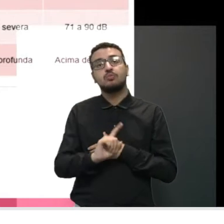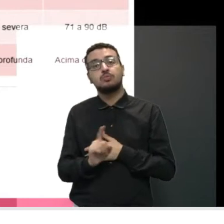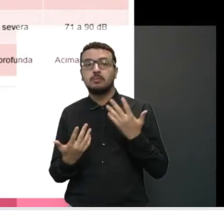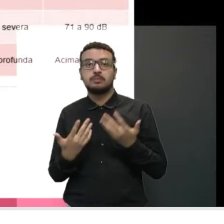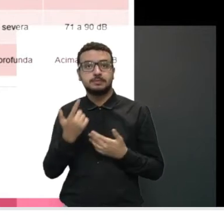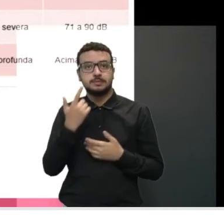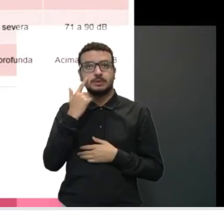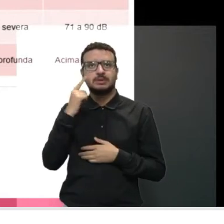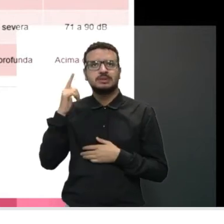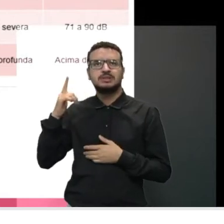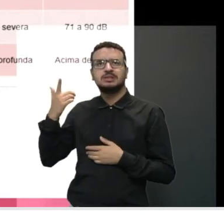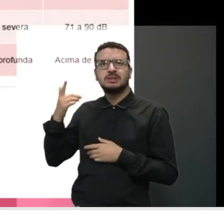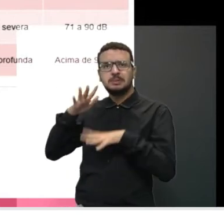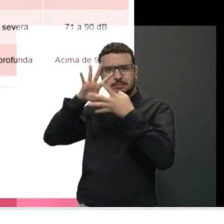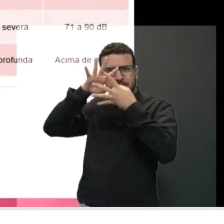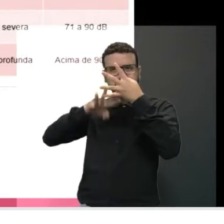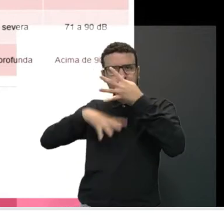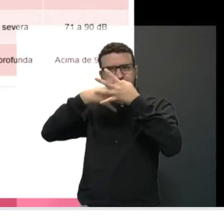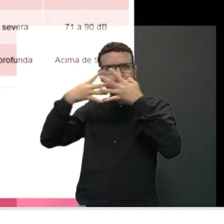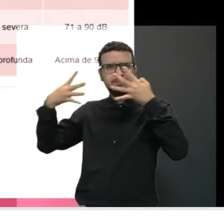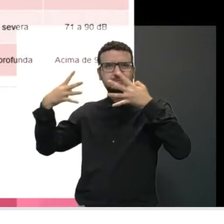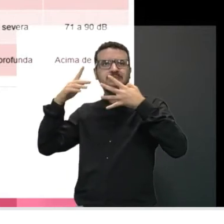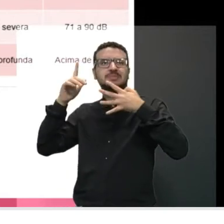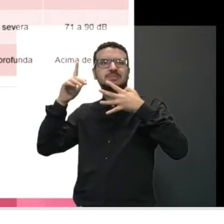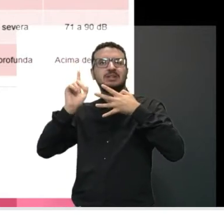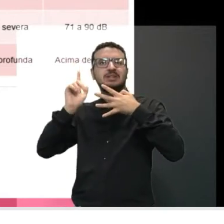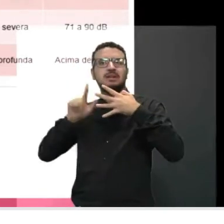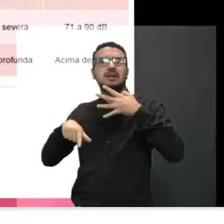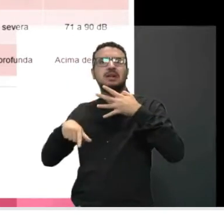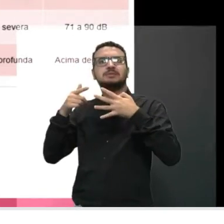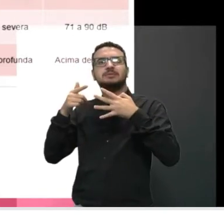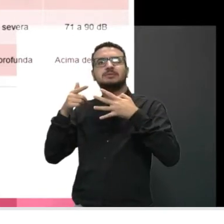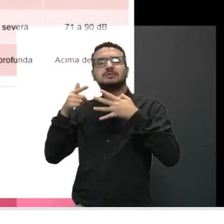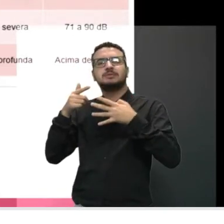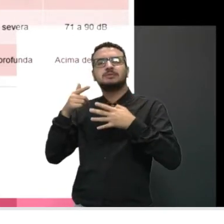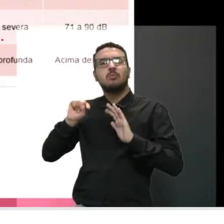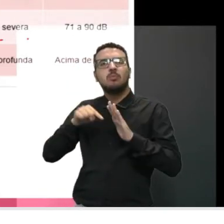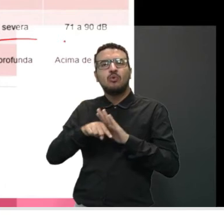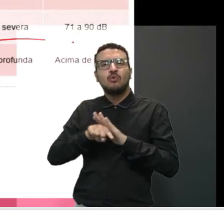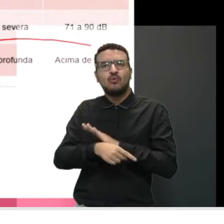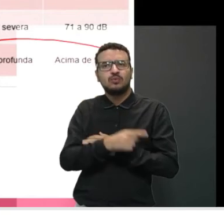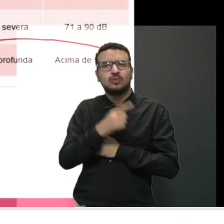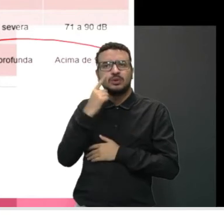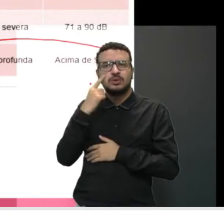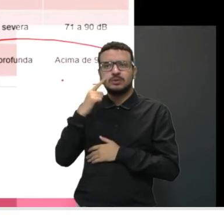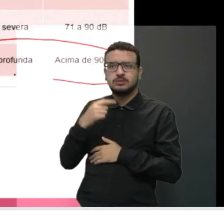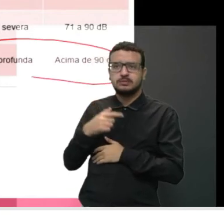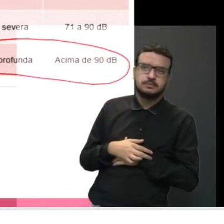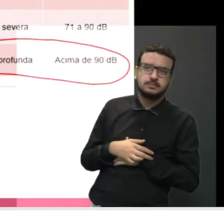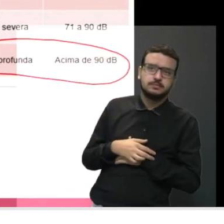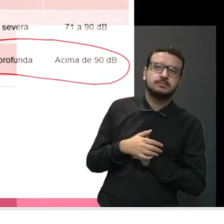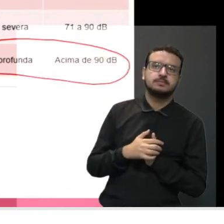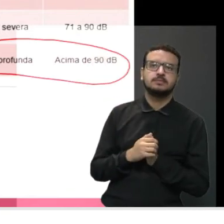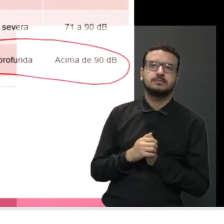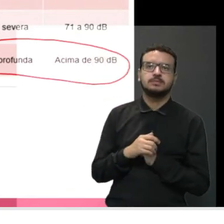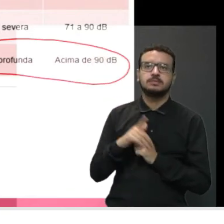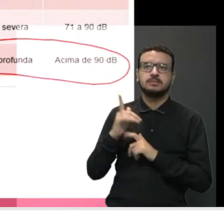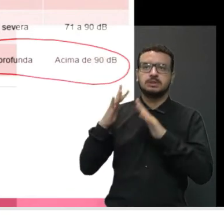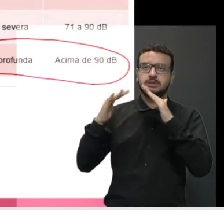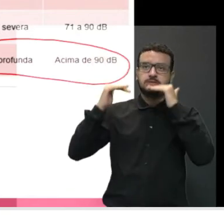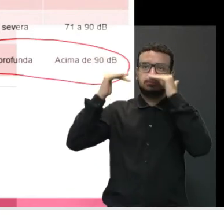auditiva profunda. Então, profunda é acima de 90 decibéis. Então, 90 decibéis nós vamos marcar